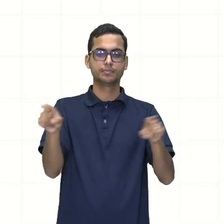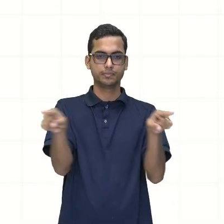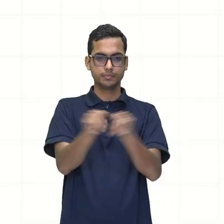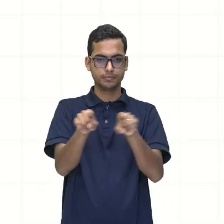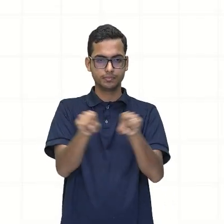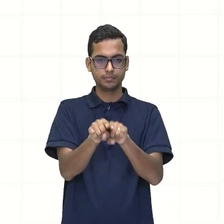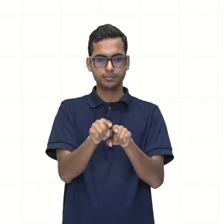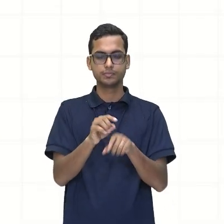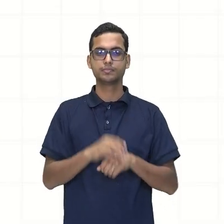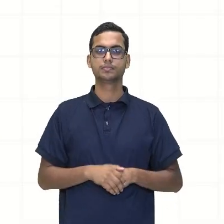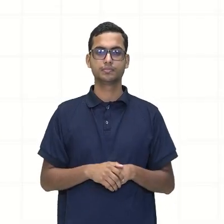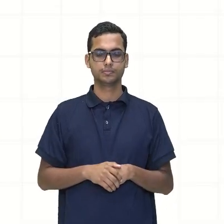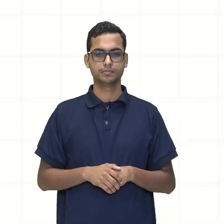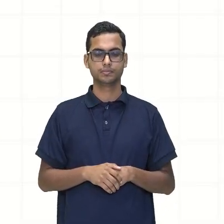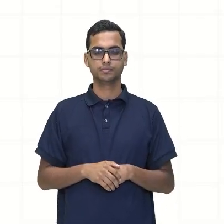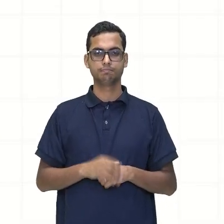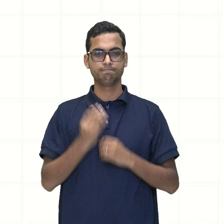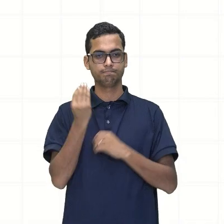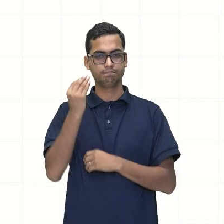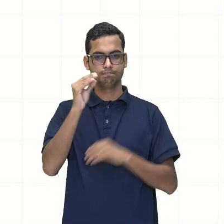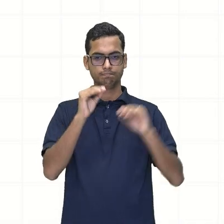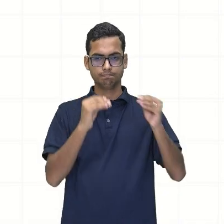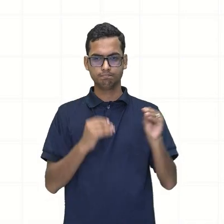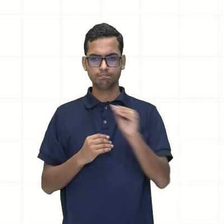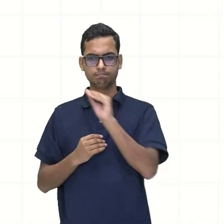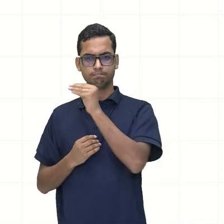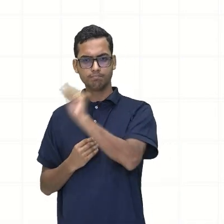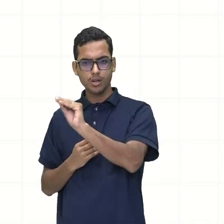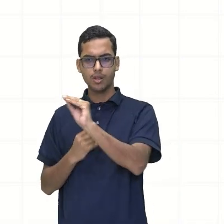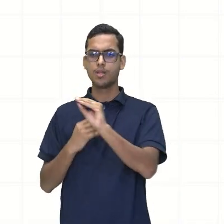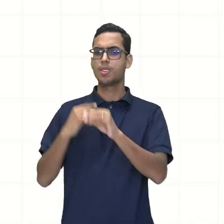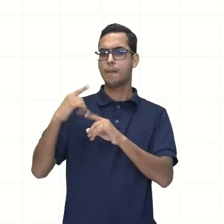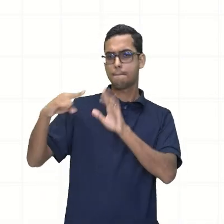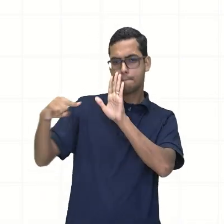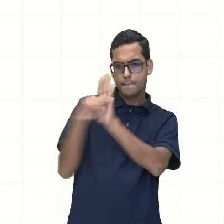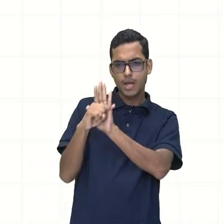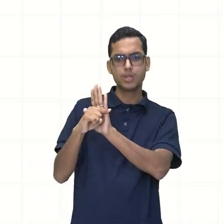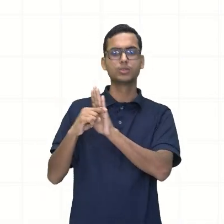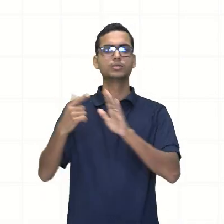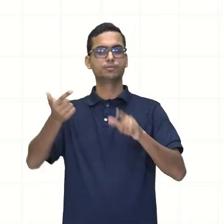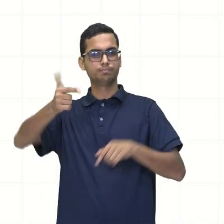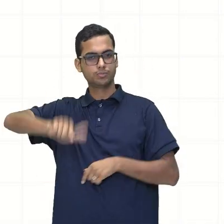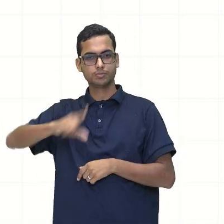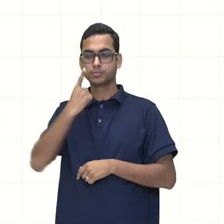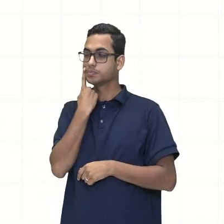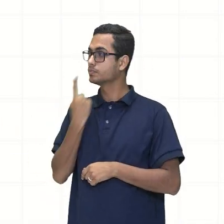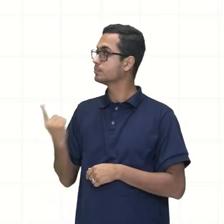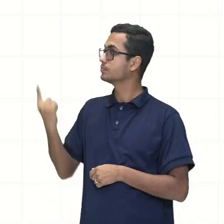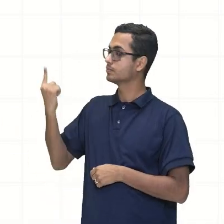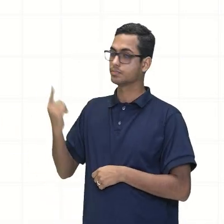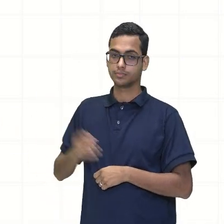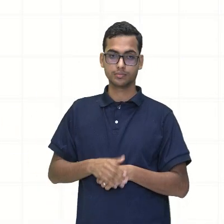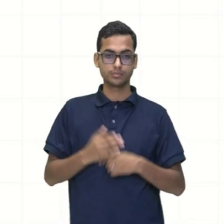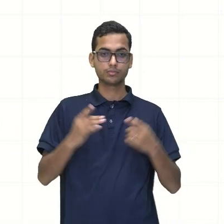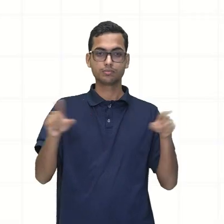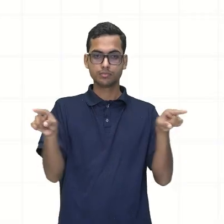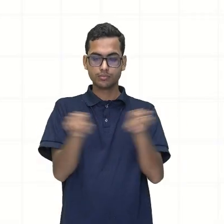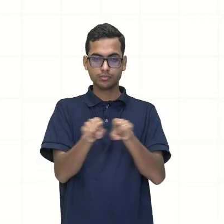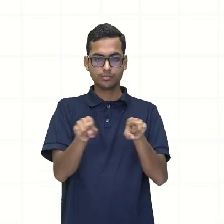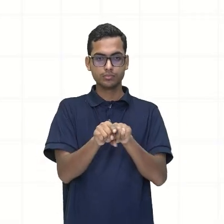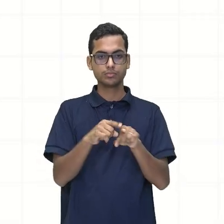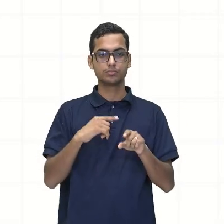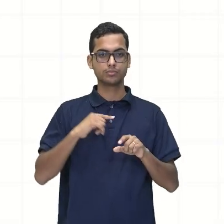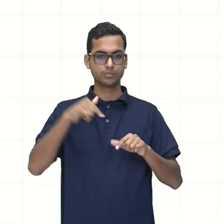esse sinal, né? O sinal que está entre as frações é de menos, né? E multiplica os outros